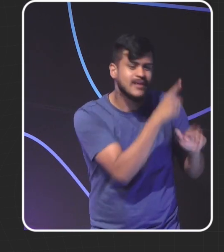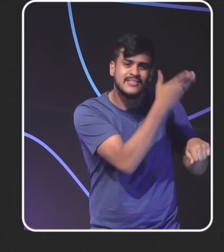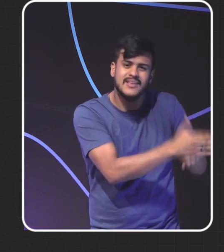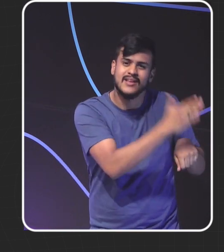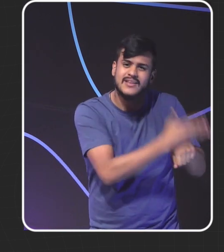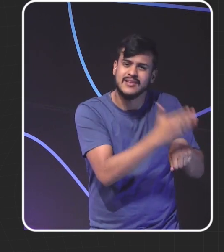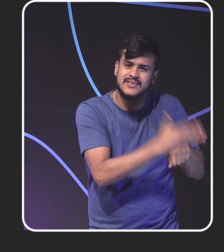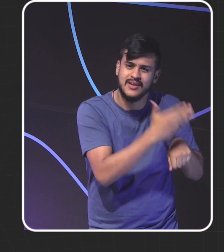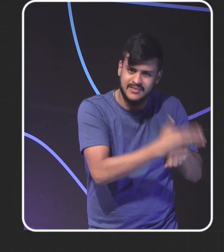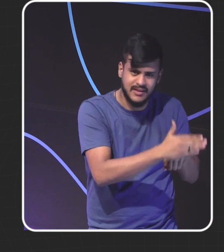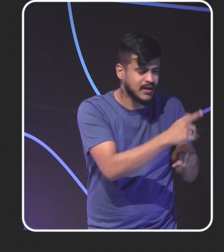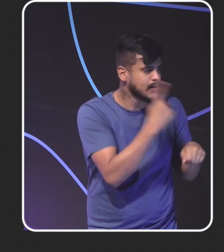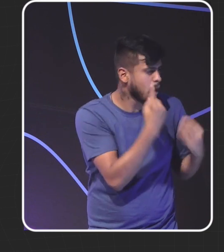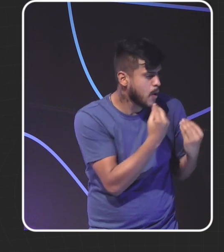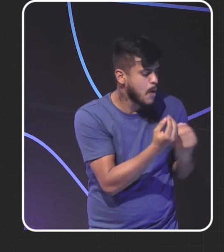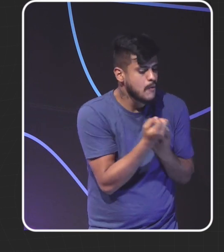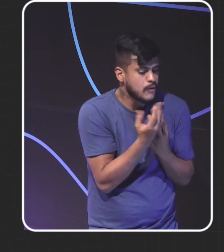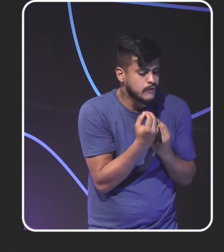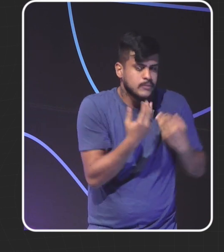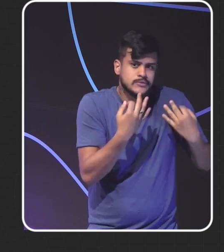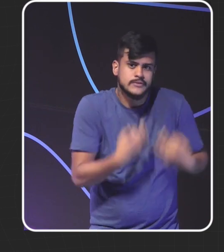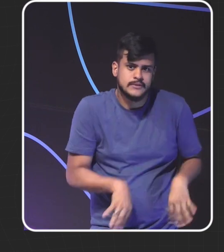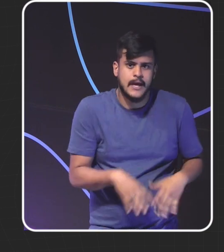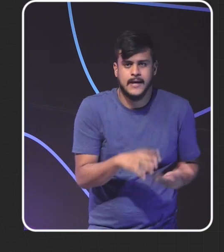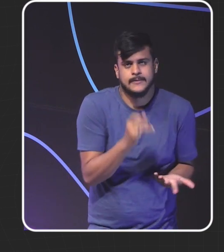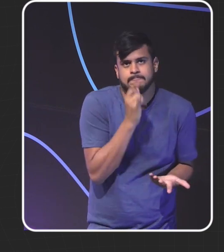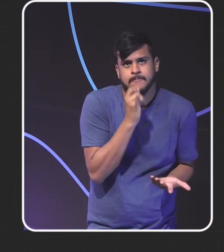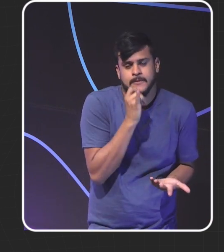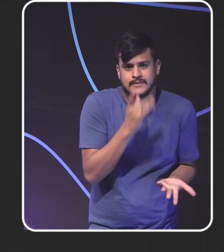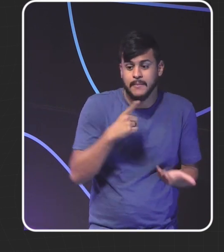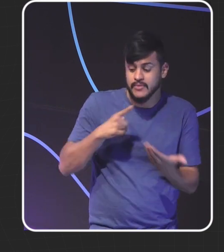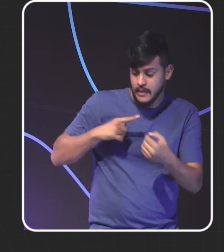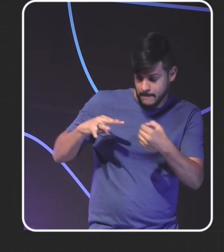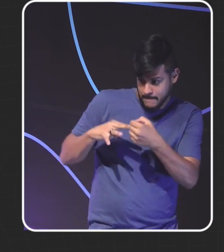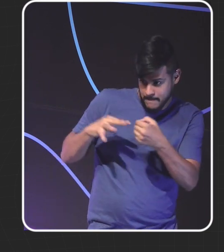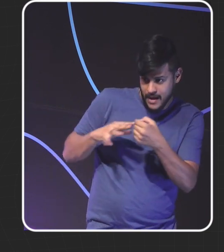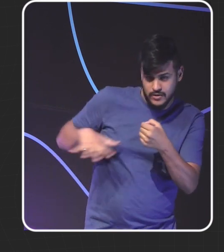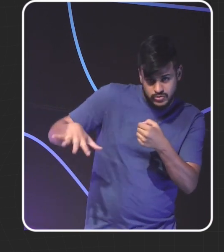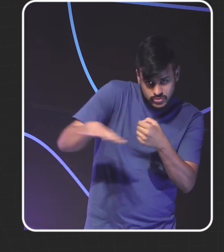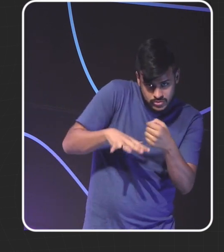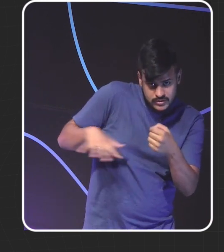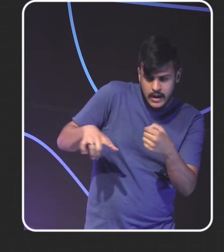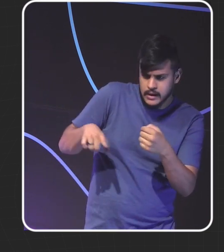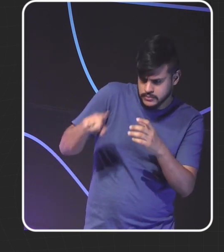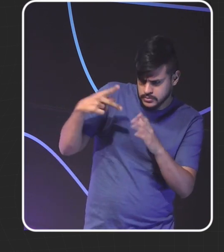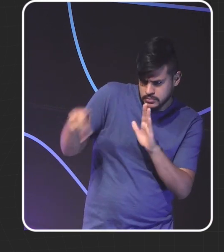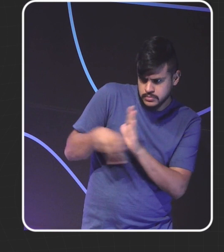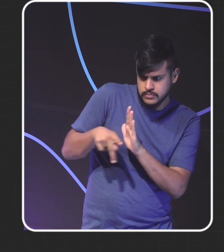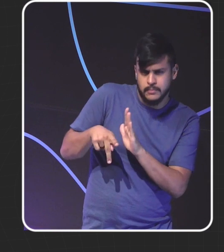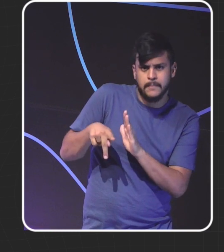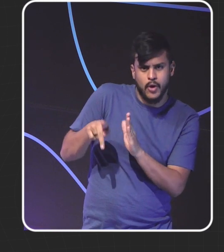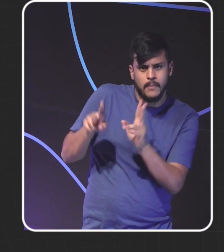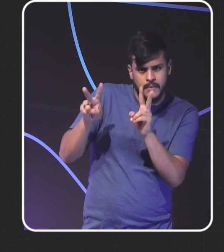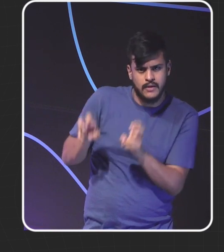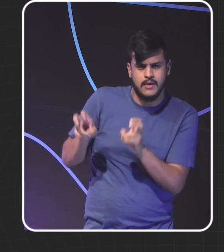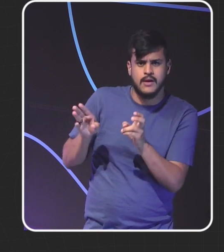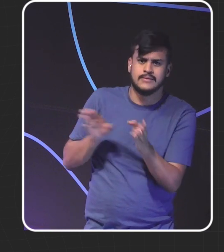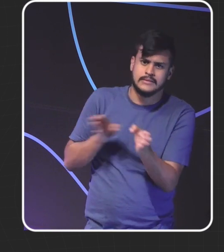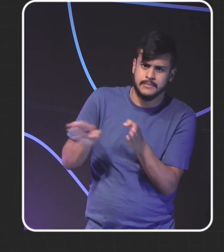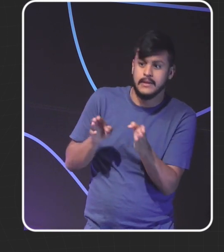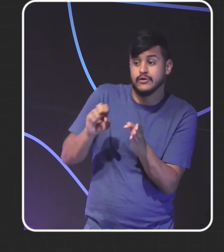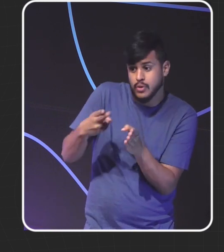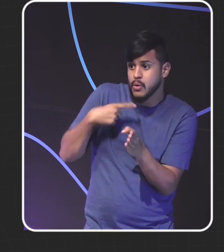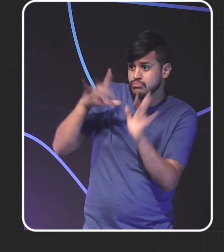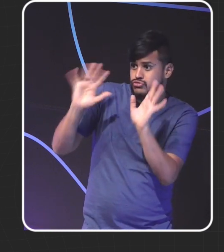open source com base, por exemplo, usando uma base de dados é, de acess... ou